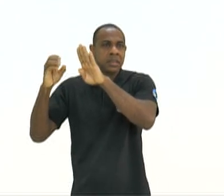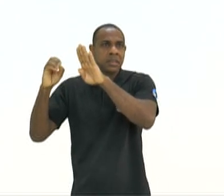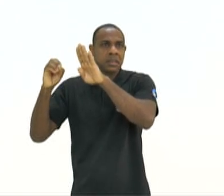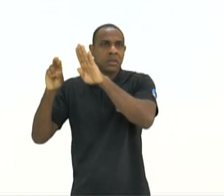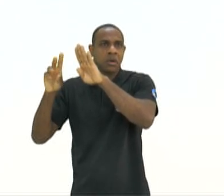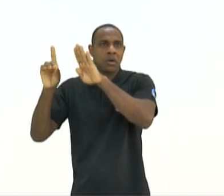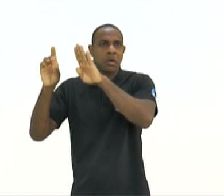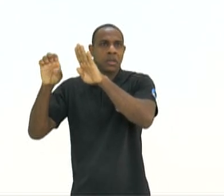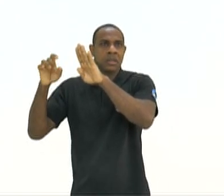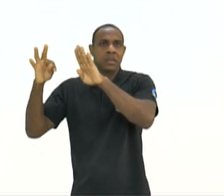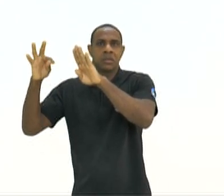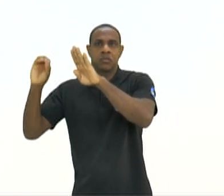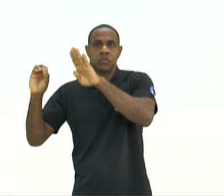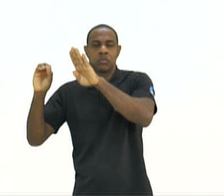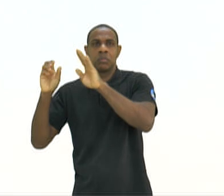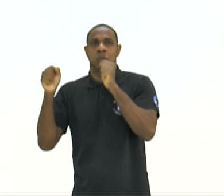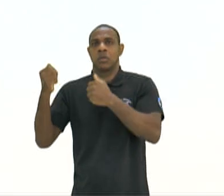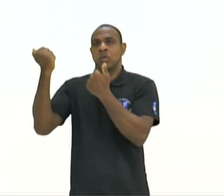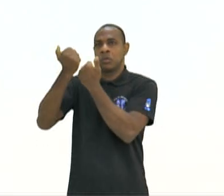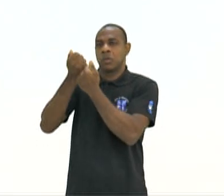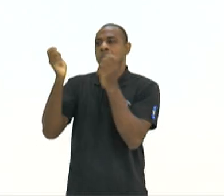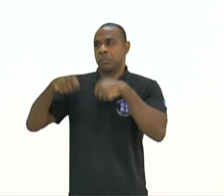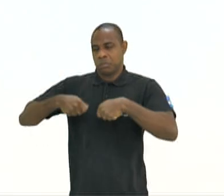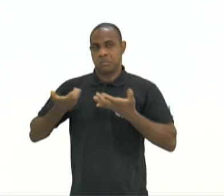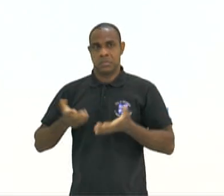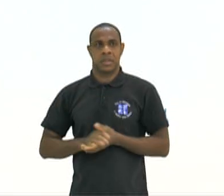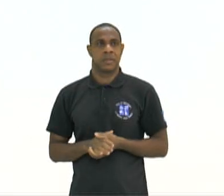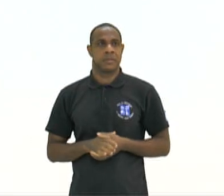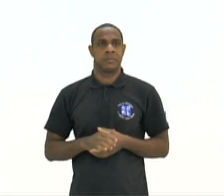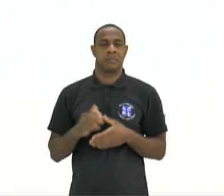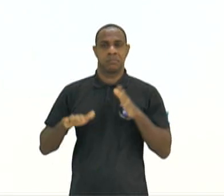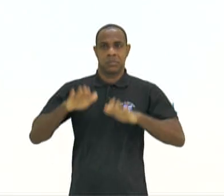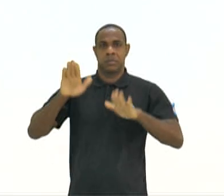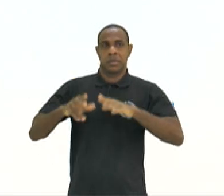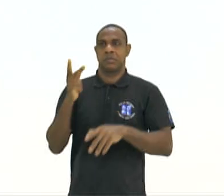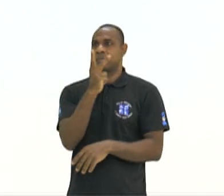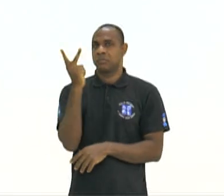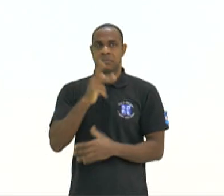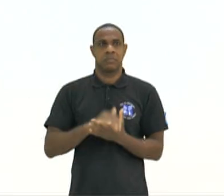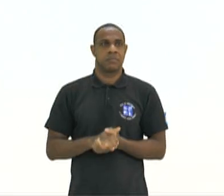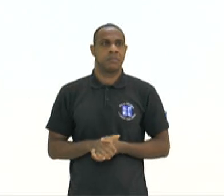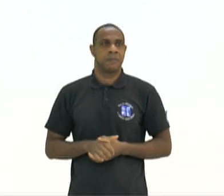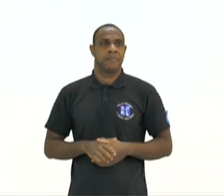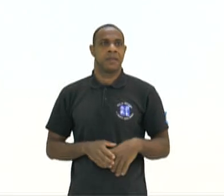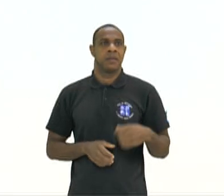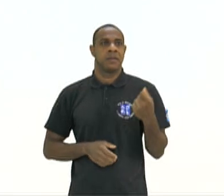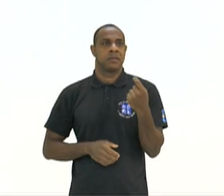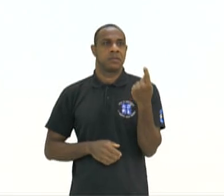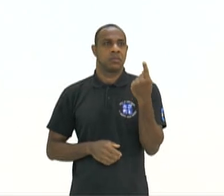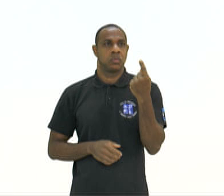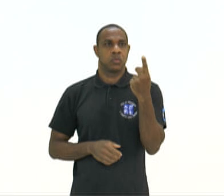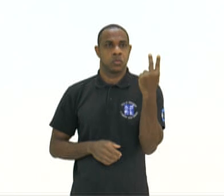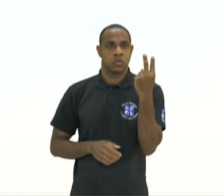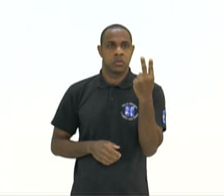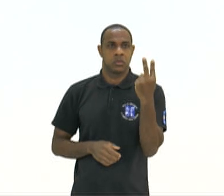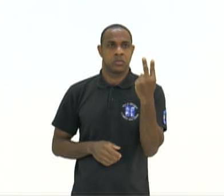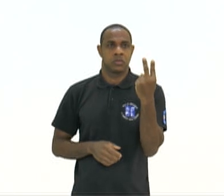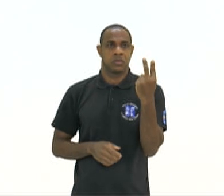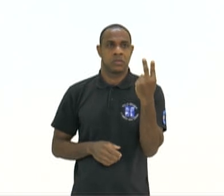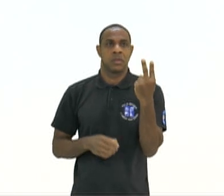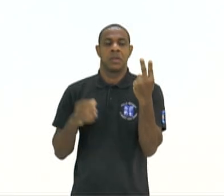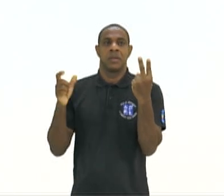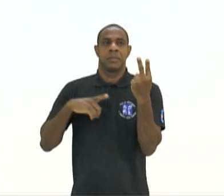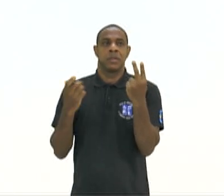Dance Dance Revolution. Então, outros jogos como Dance Dance Revolution podem ser substituídos, for example, ou